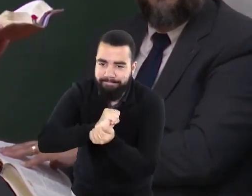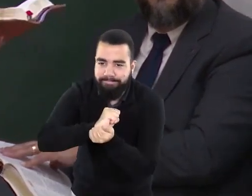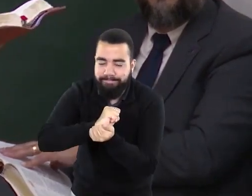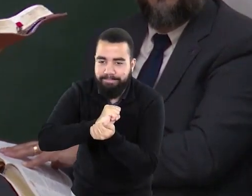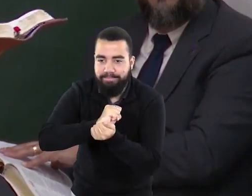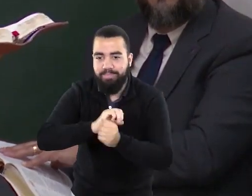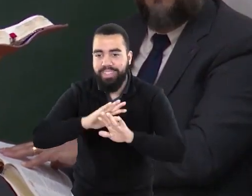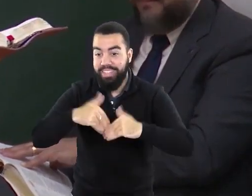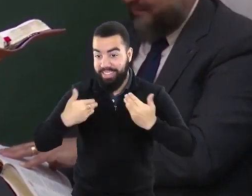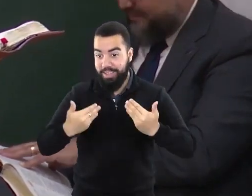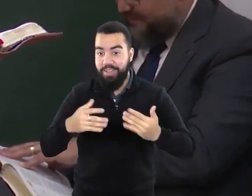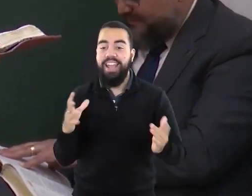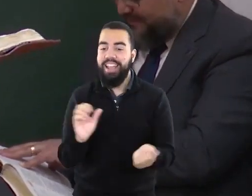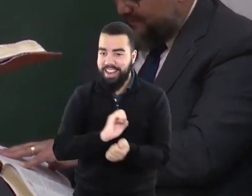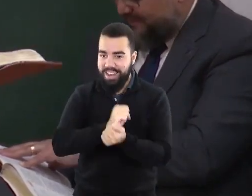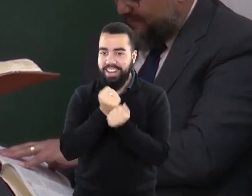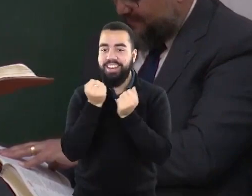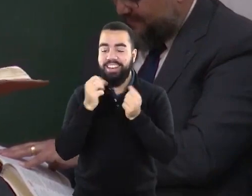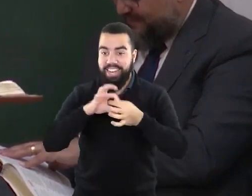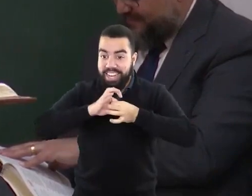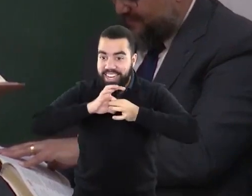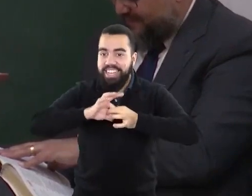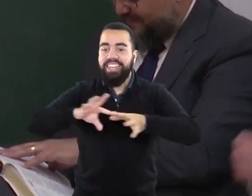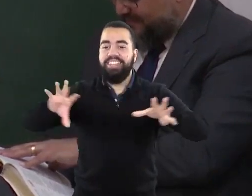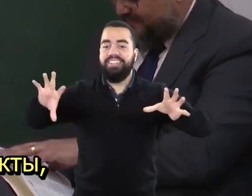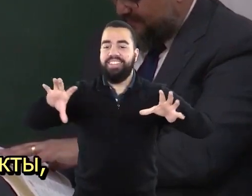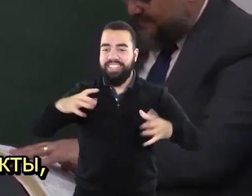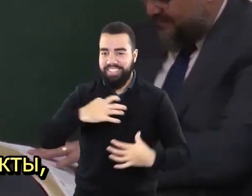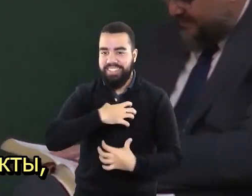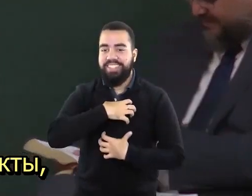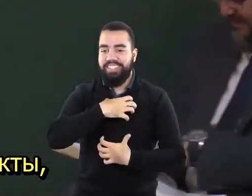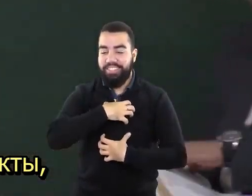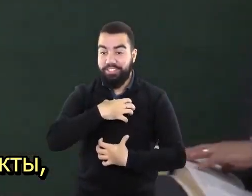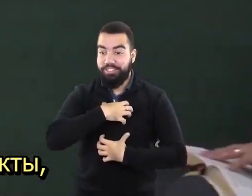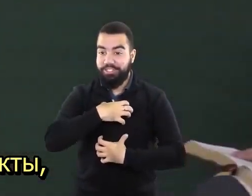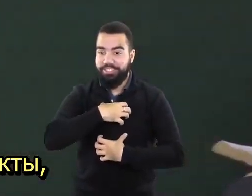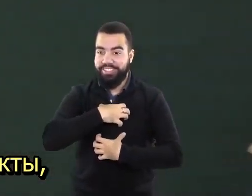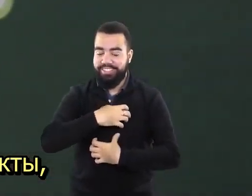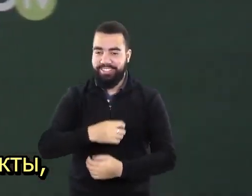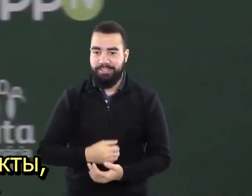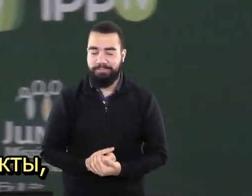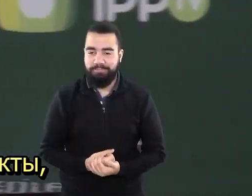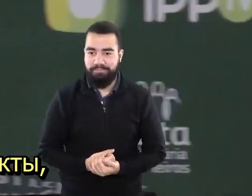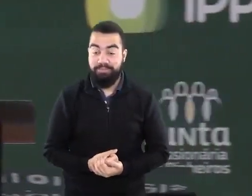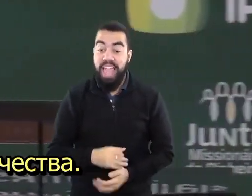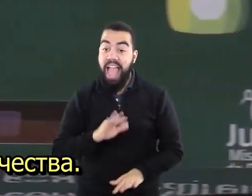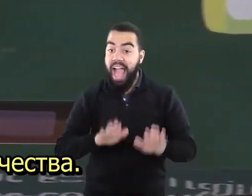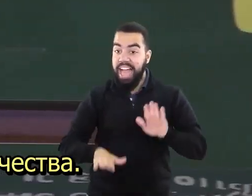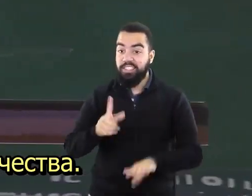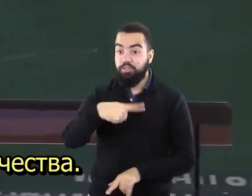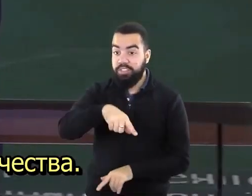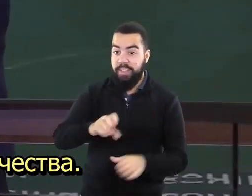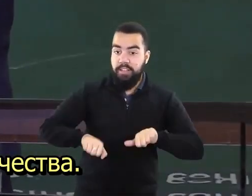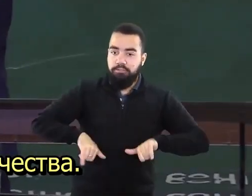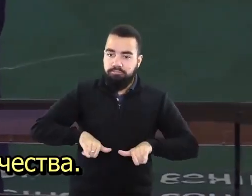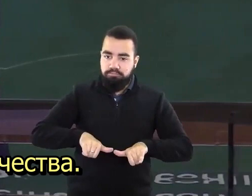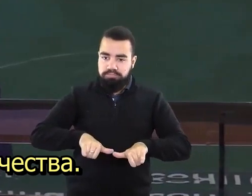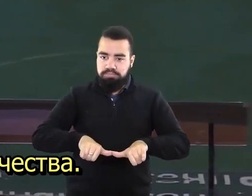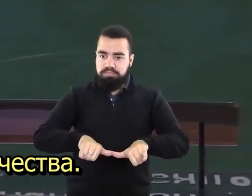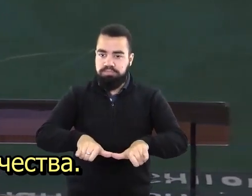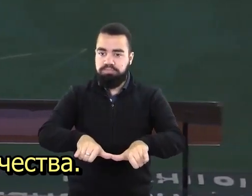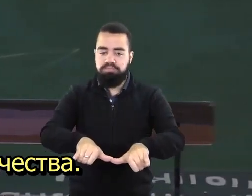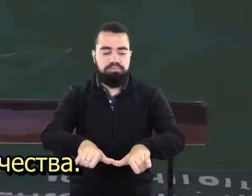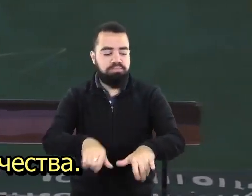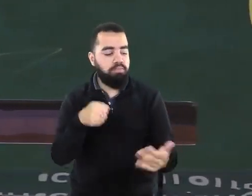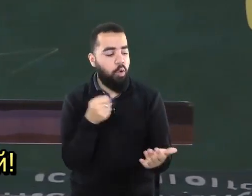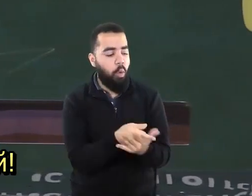também, não só de propriedade, mas de legitimidade. Você vai num supermercado, quer comprar um produto, quer saber se tem o selo de